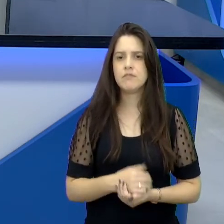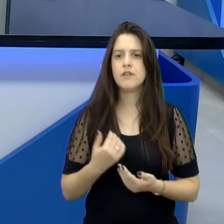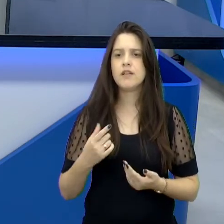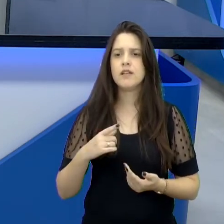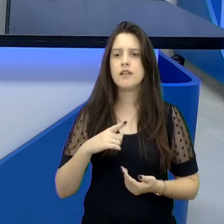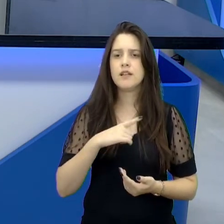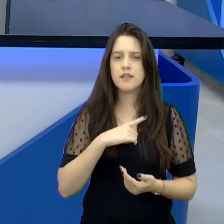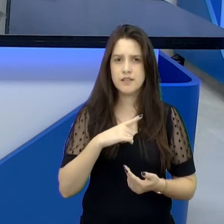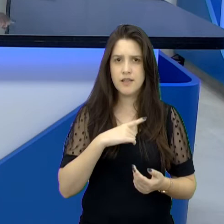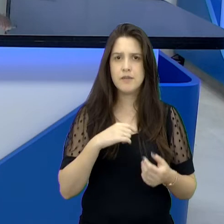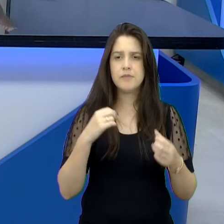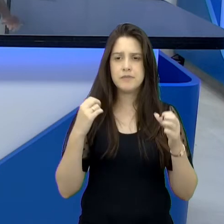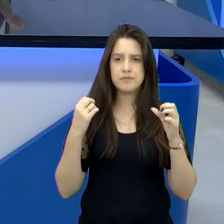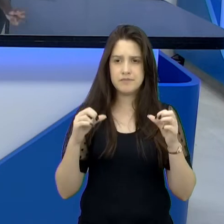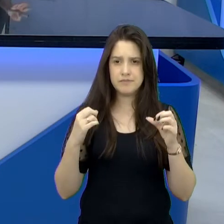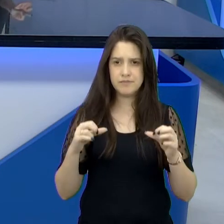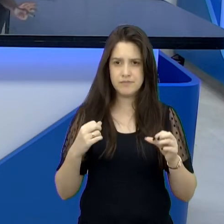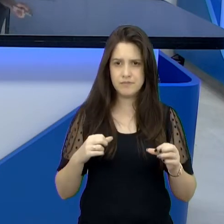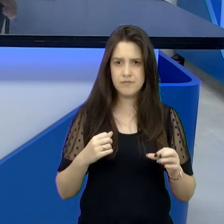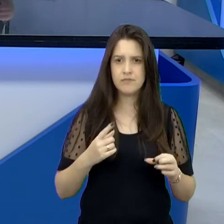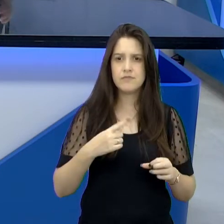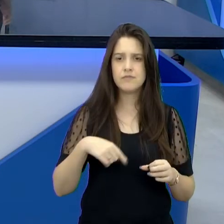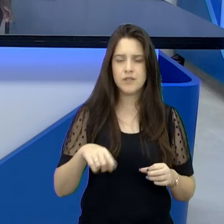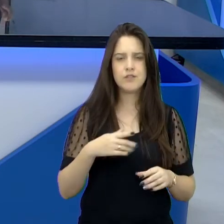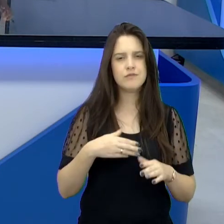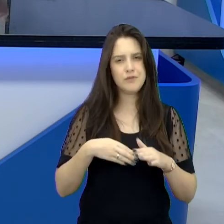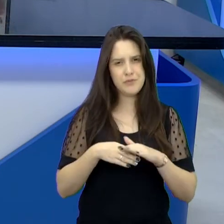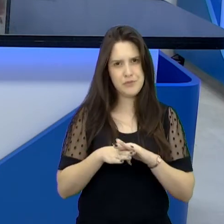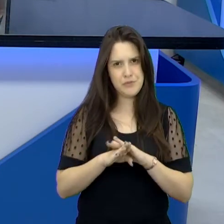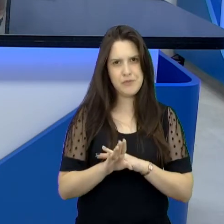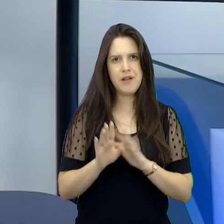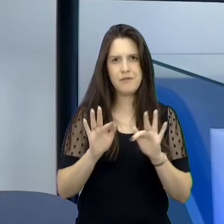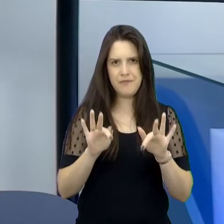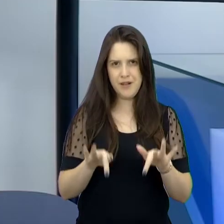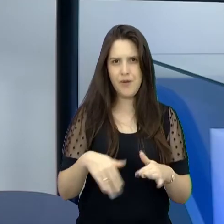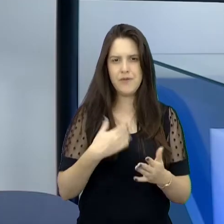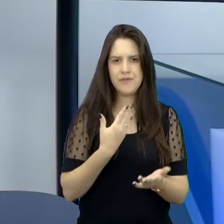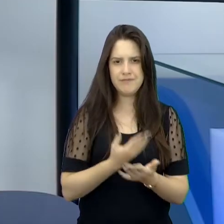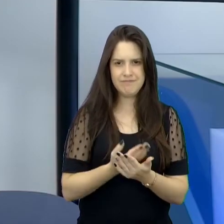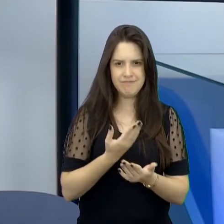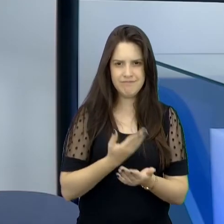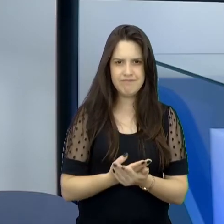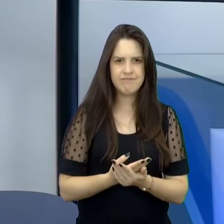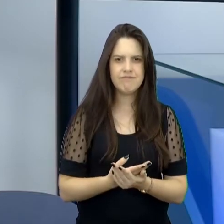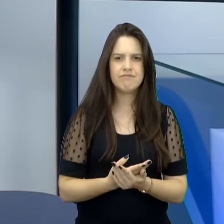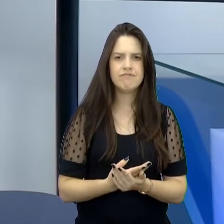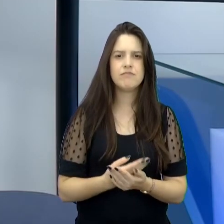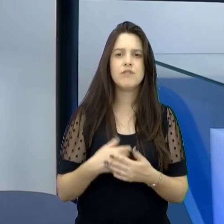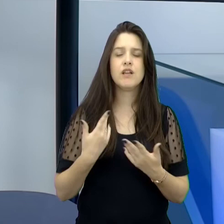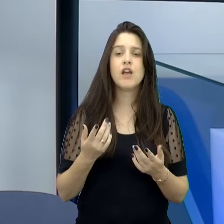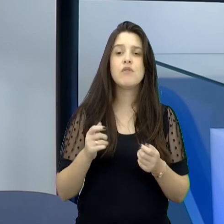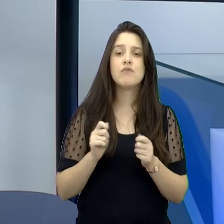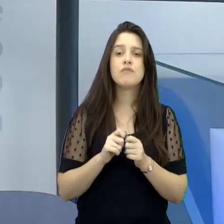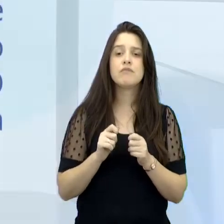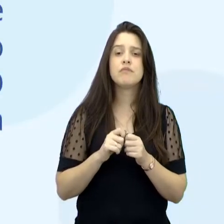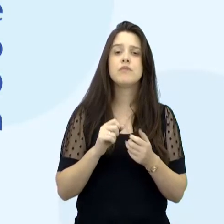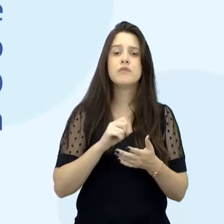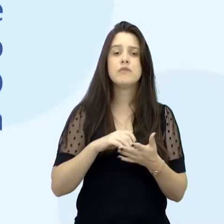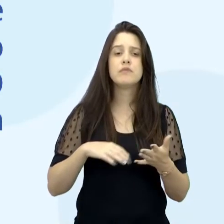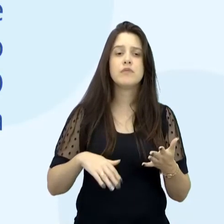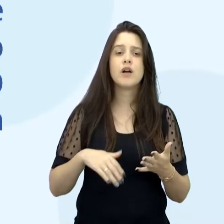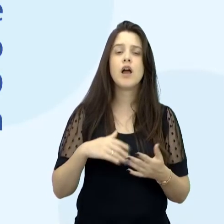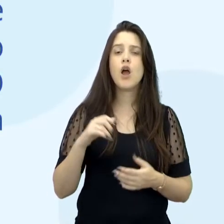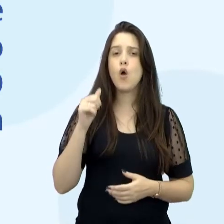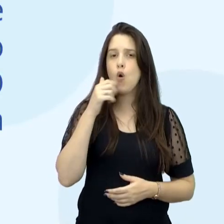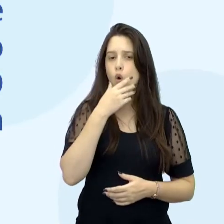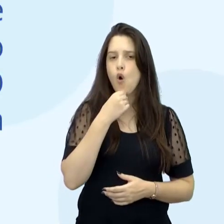tem o agora é com vocês, né? Vocês já estão acostumados no final da aula. E aí eu vou passar o exercício. Anderson